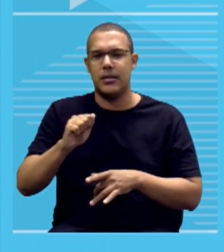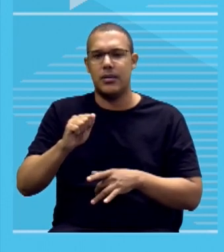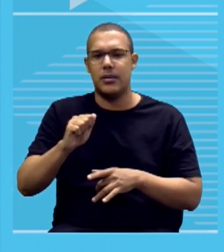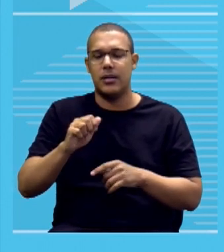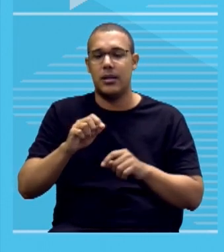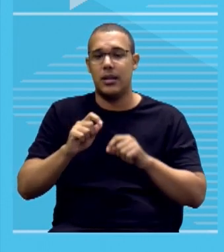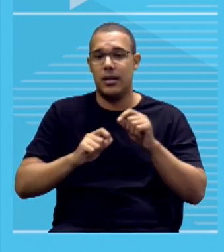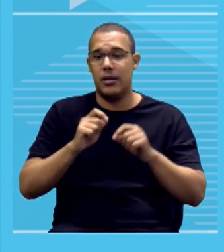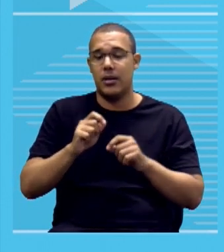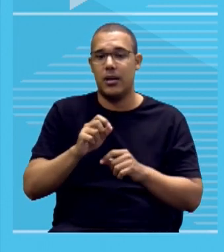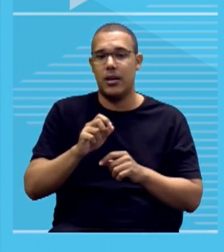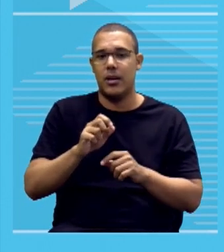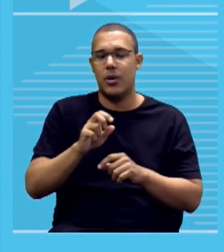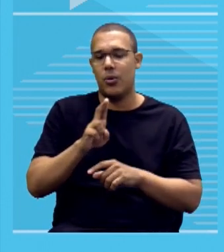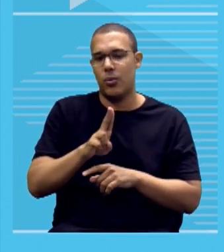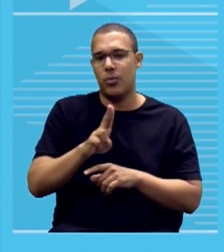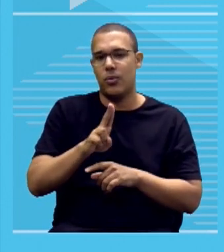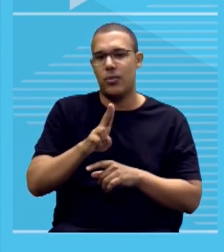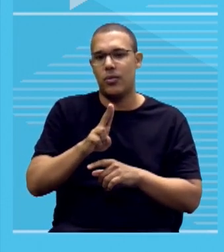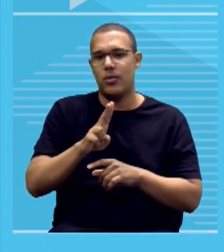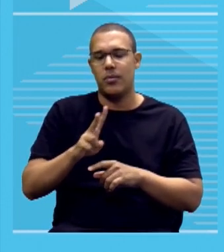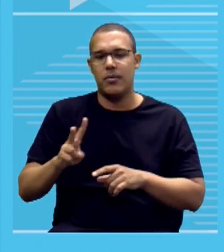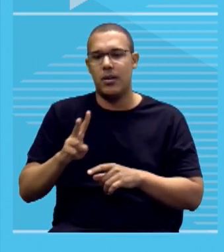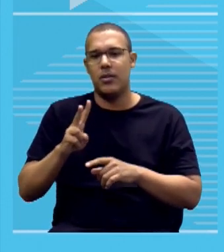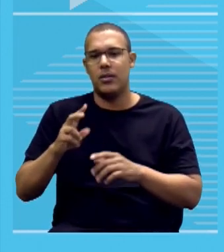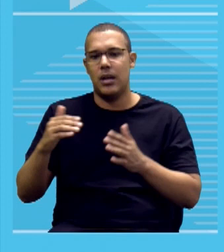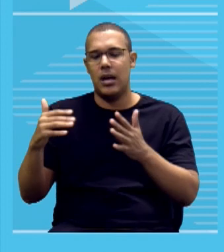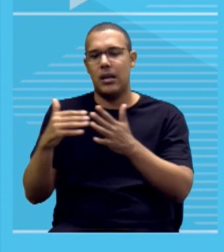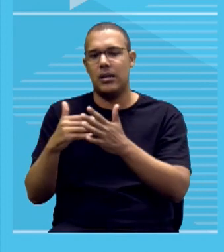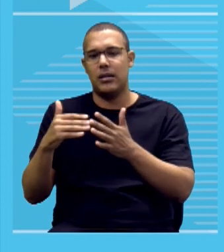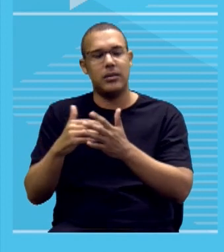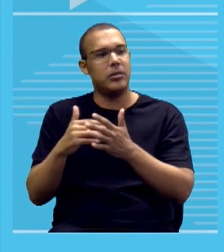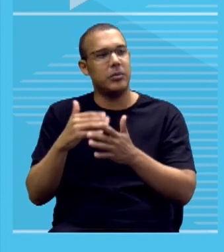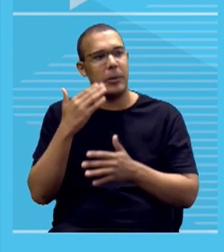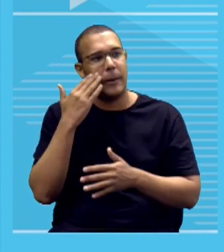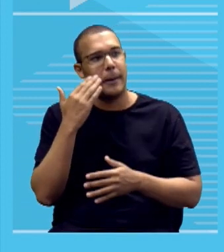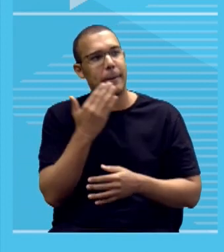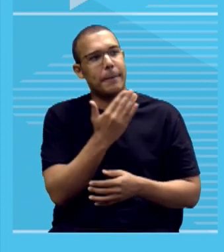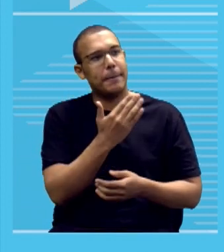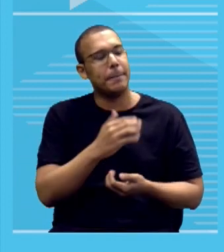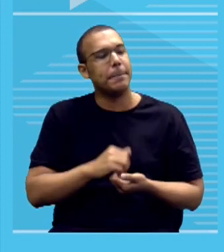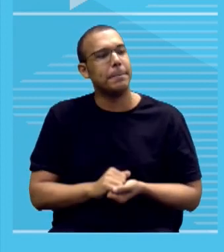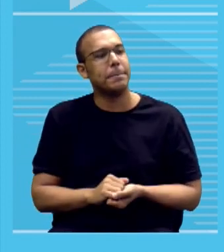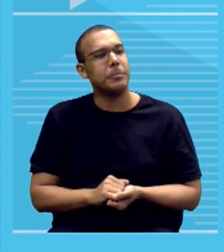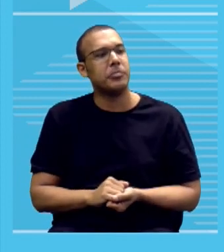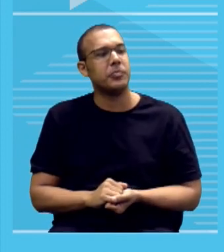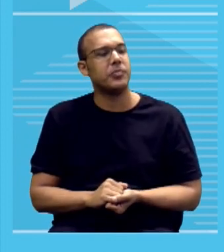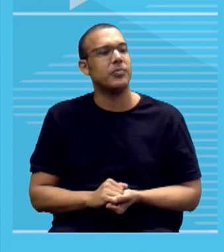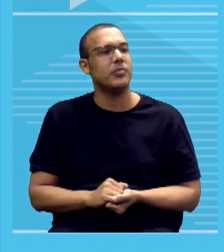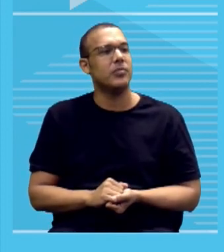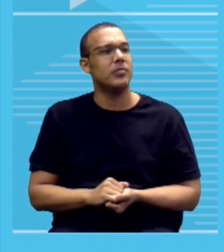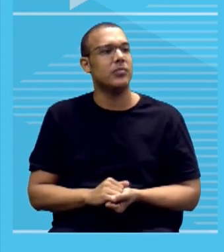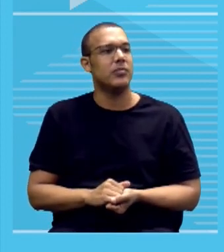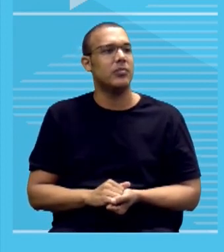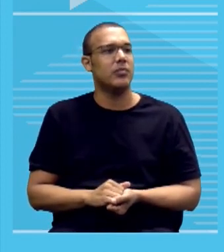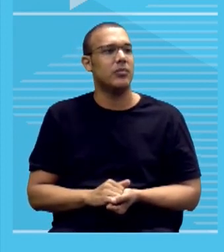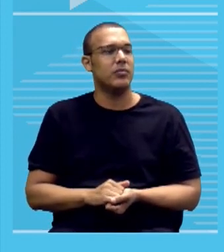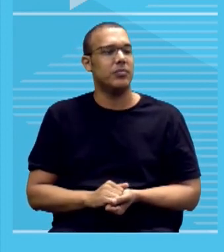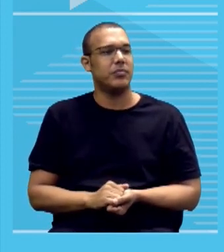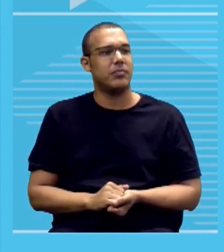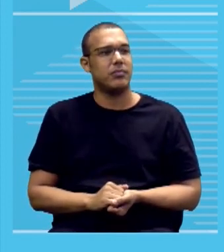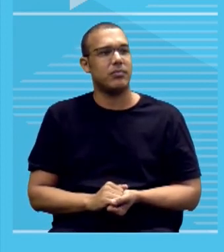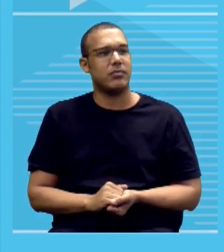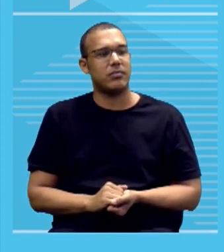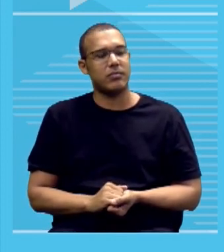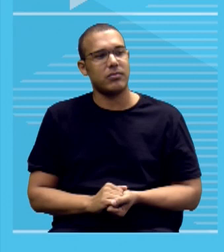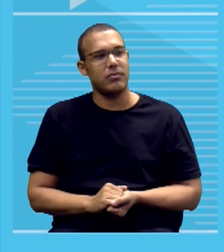U sobre o valor da resistência. Então, seria força contra a eletromotriz mais R'